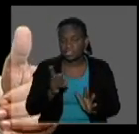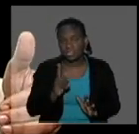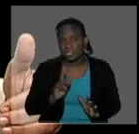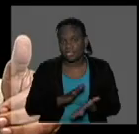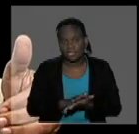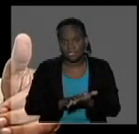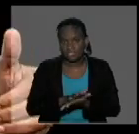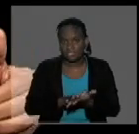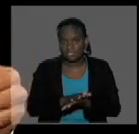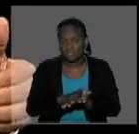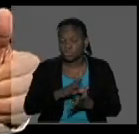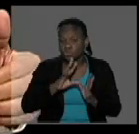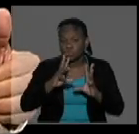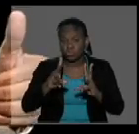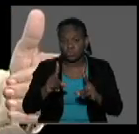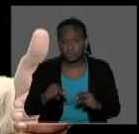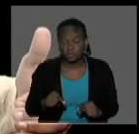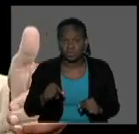ou dela.